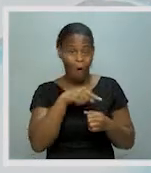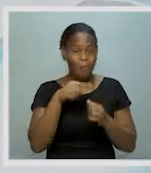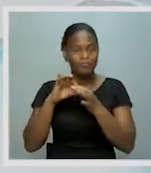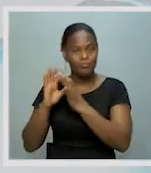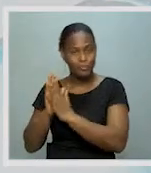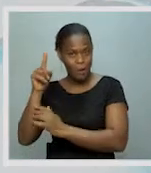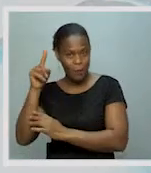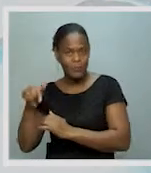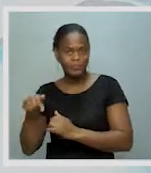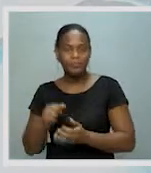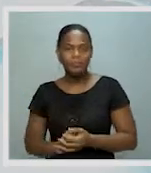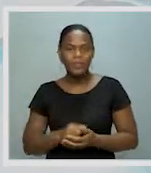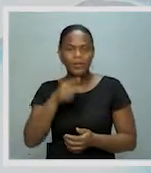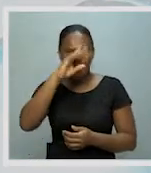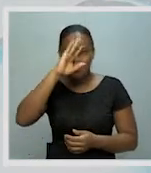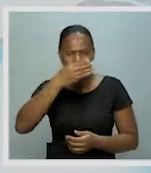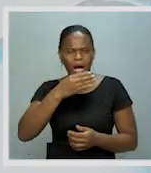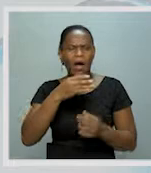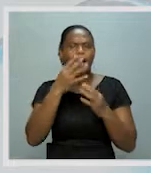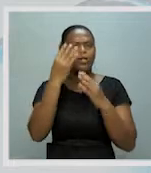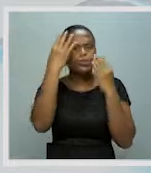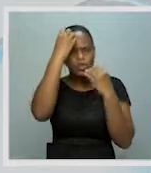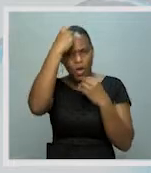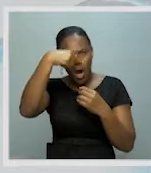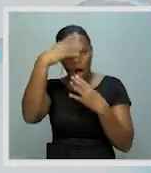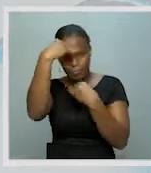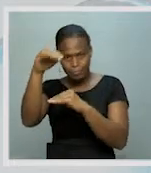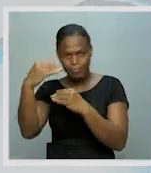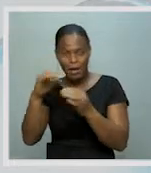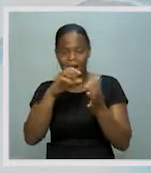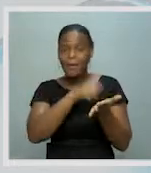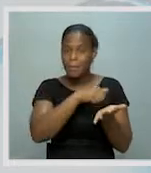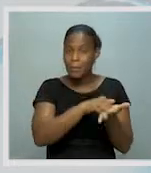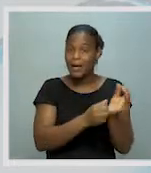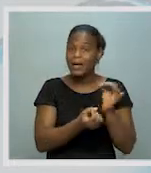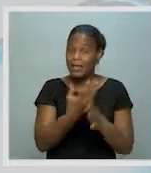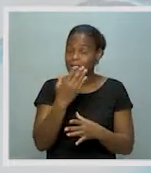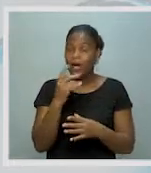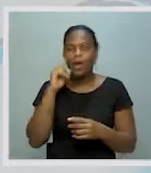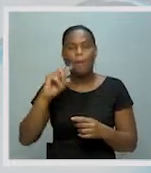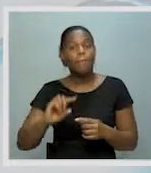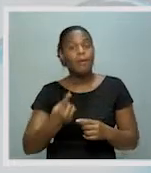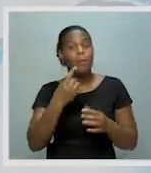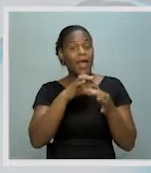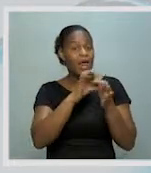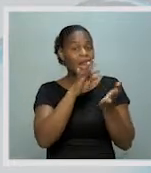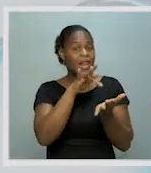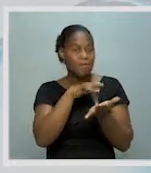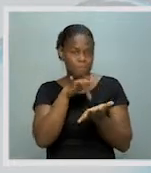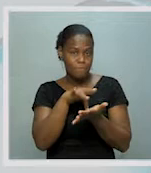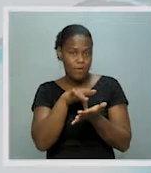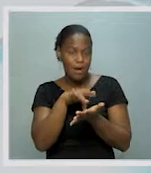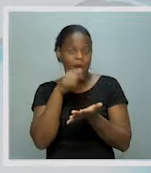exemplo. Vocês sabem que o relato bíblico acerca da criação, né, que se encontra no primeiro livro da Bíblia,